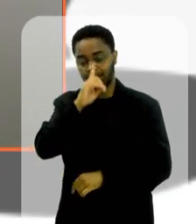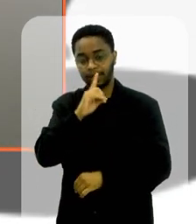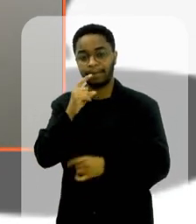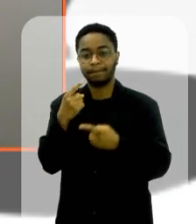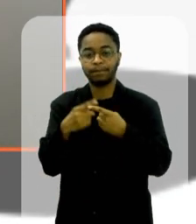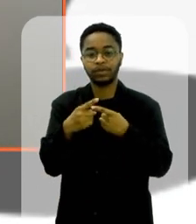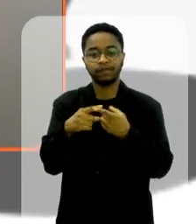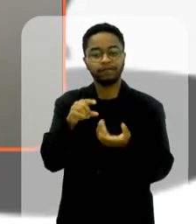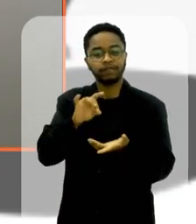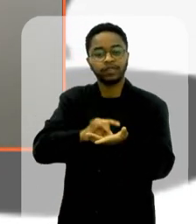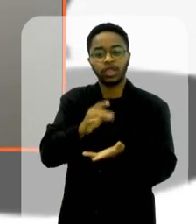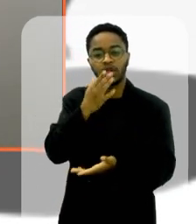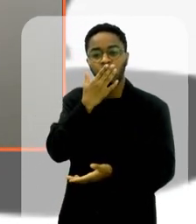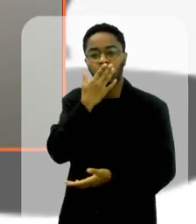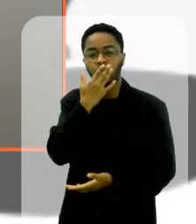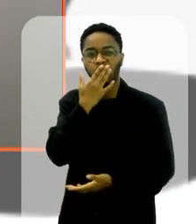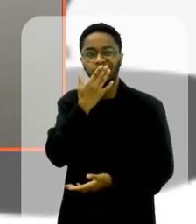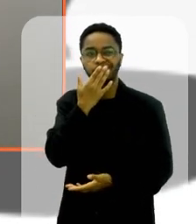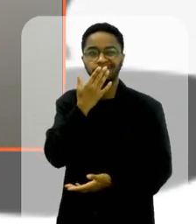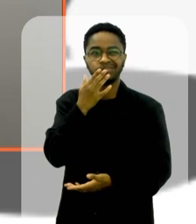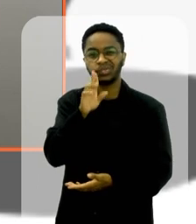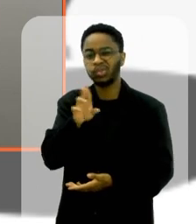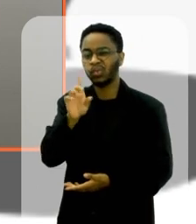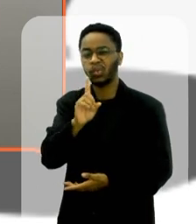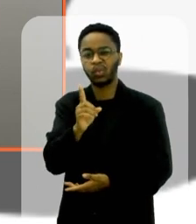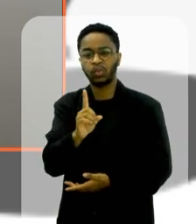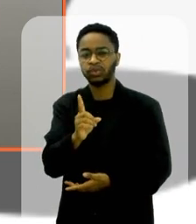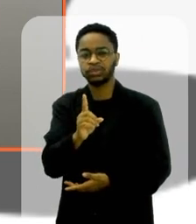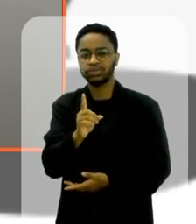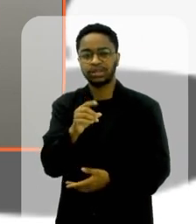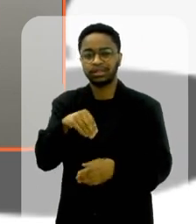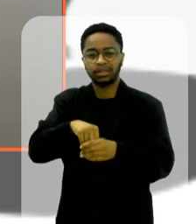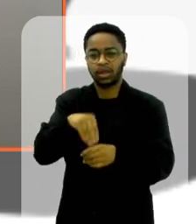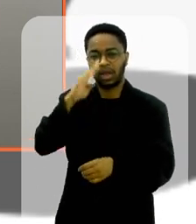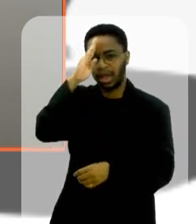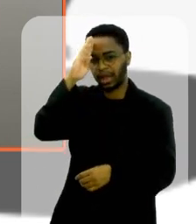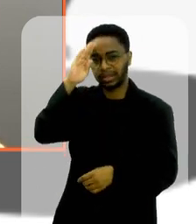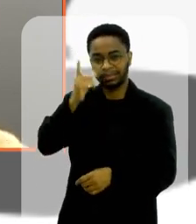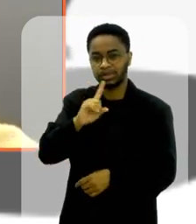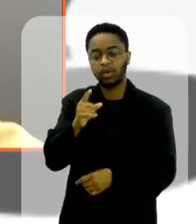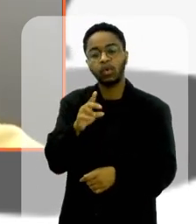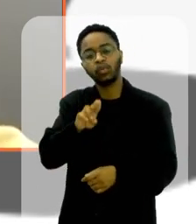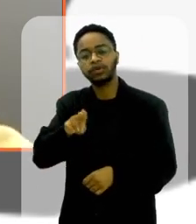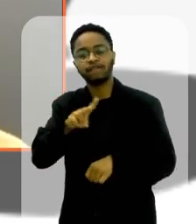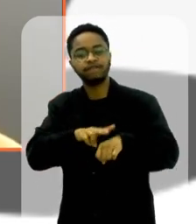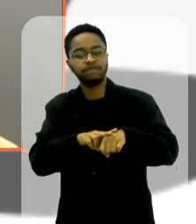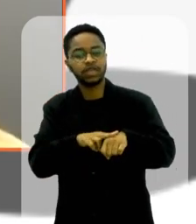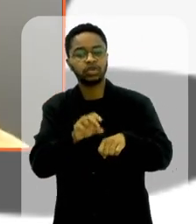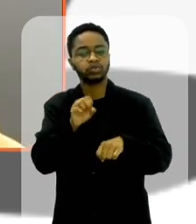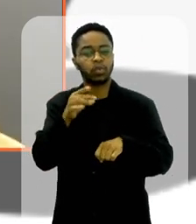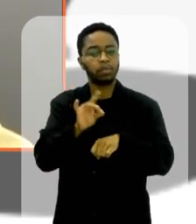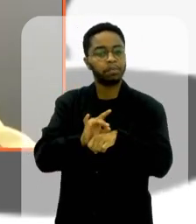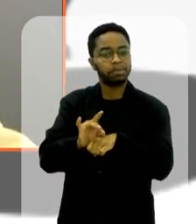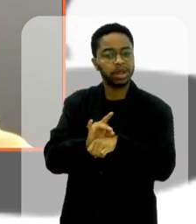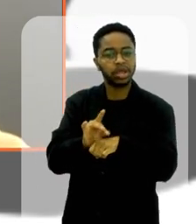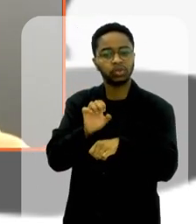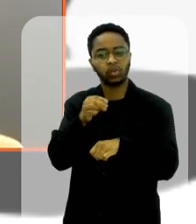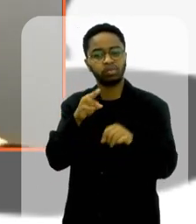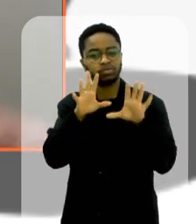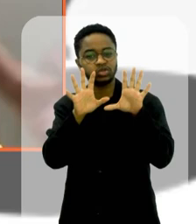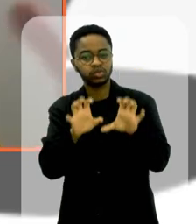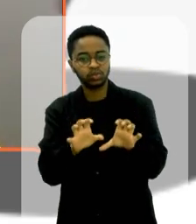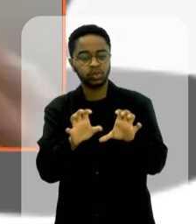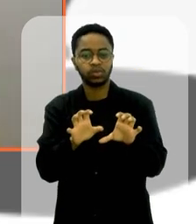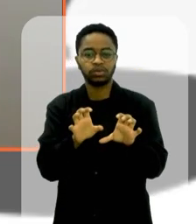amarela, porque é uma cor que nem sempre é usada pelas academias. Sempre usam verde, ou preto, ou